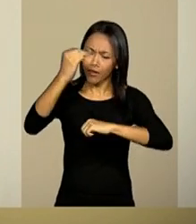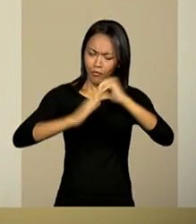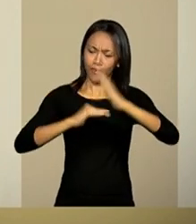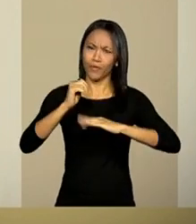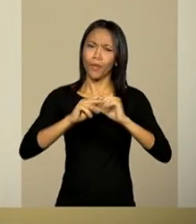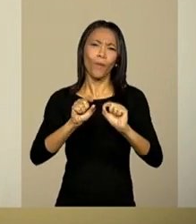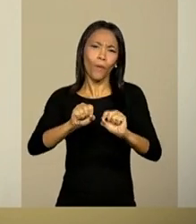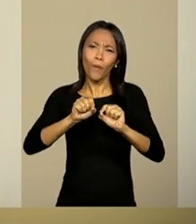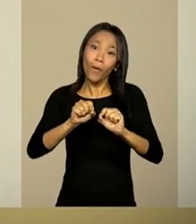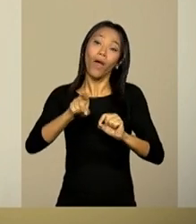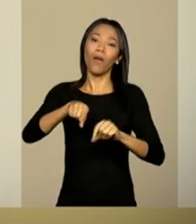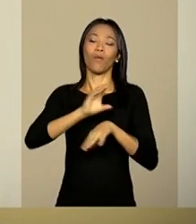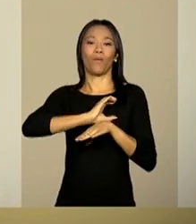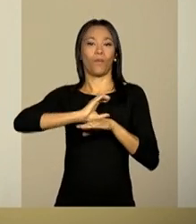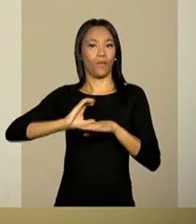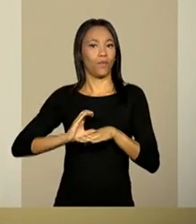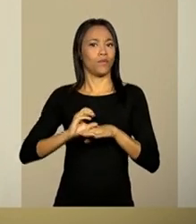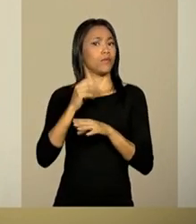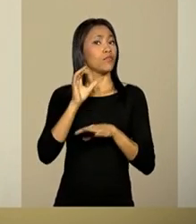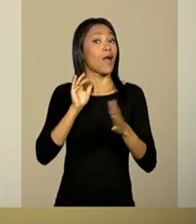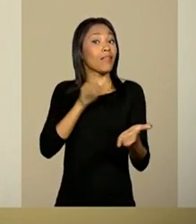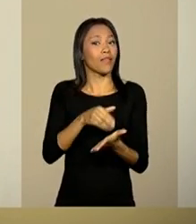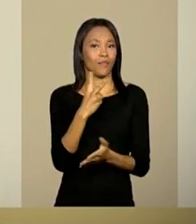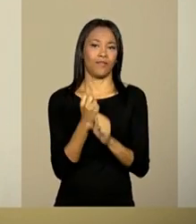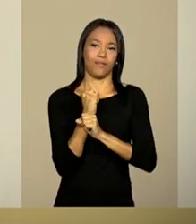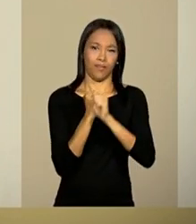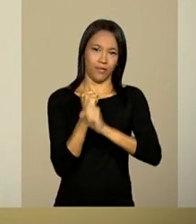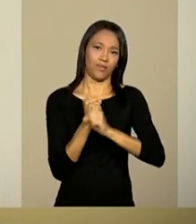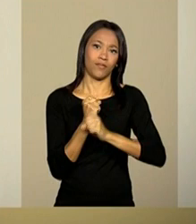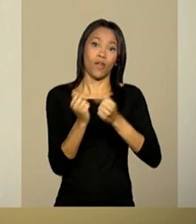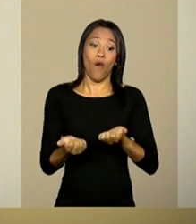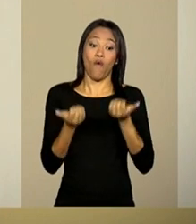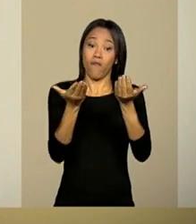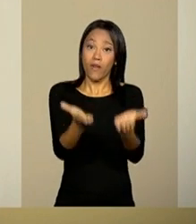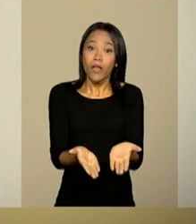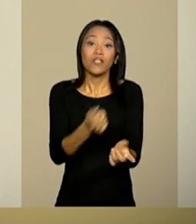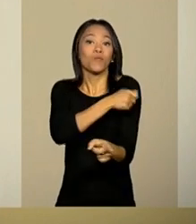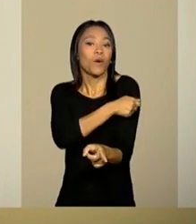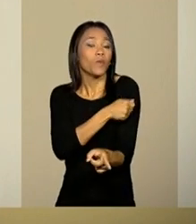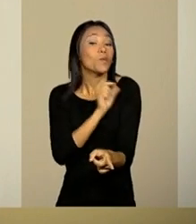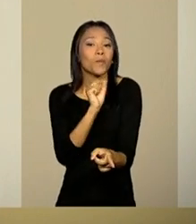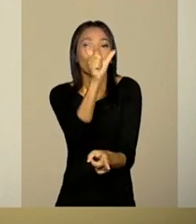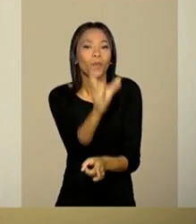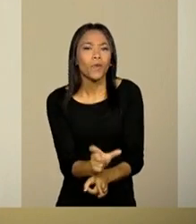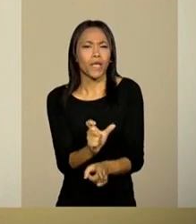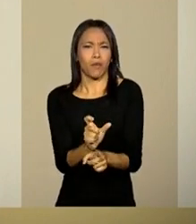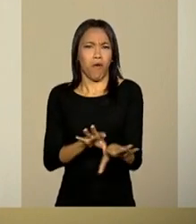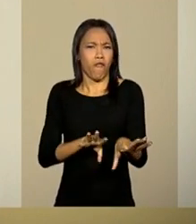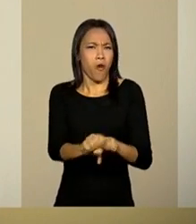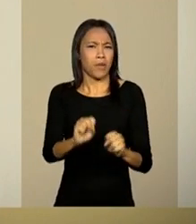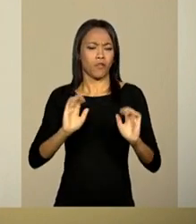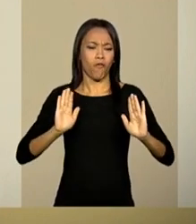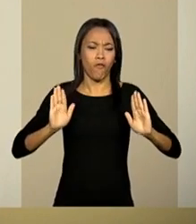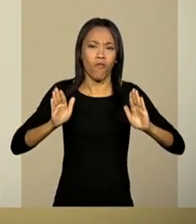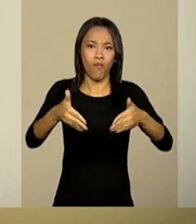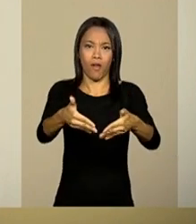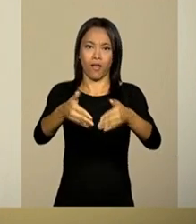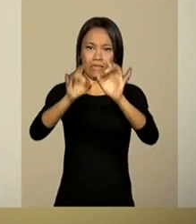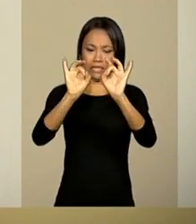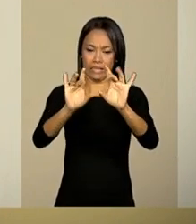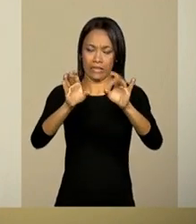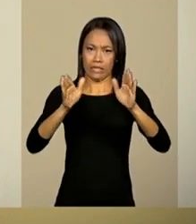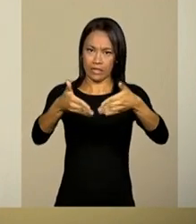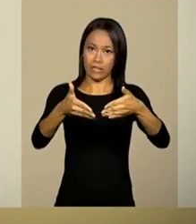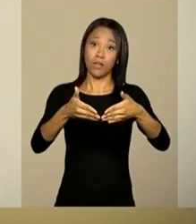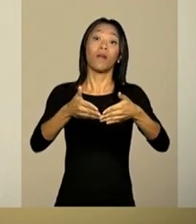profissional é aquele curso de até 2 anos que oferece para o aluno uma formação muito especializada voltada